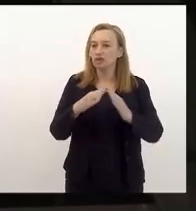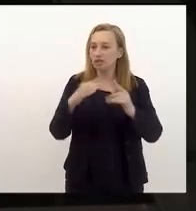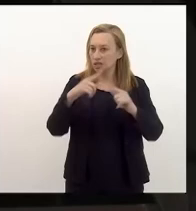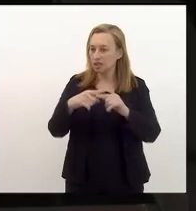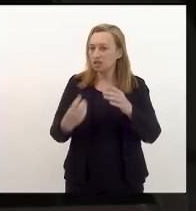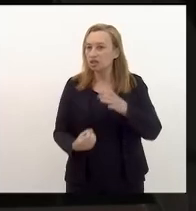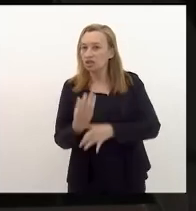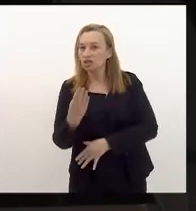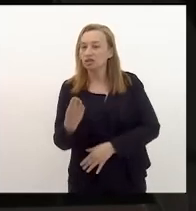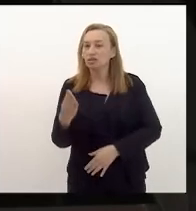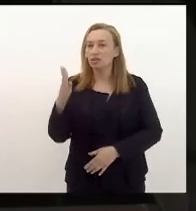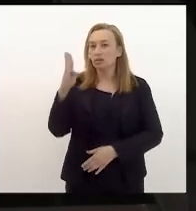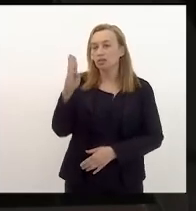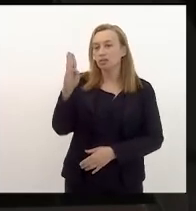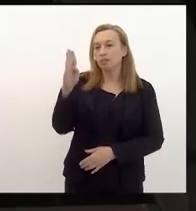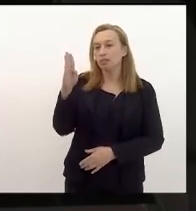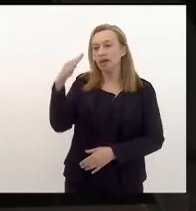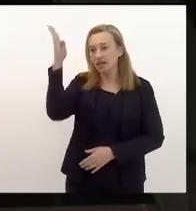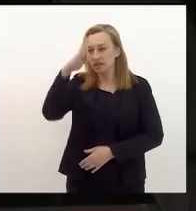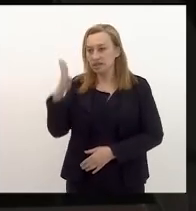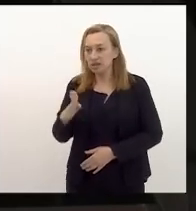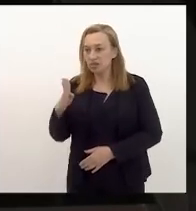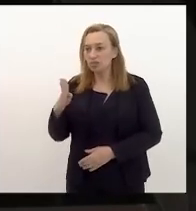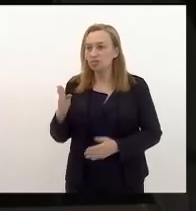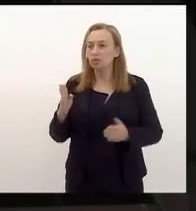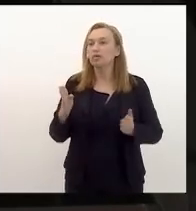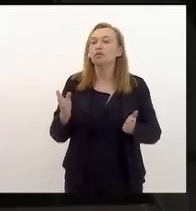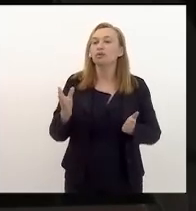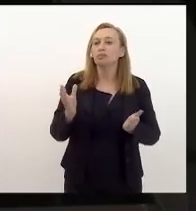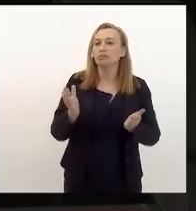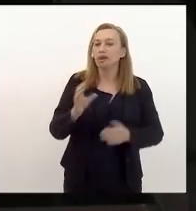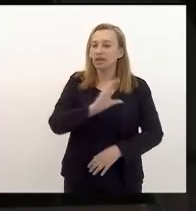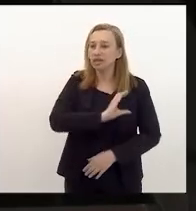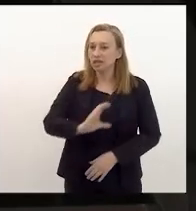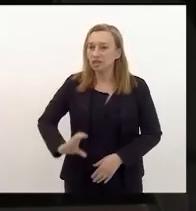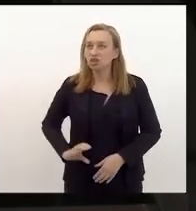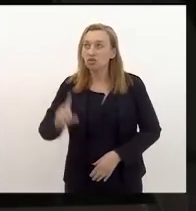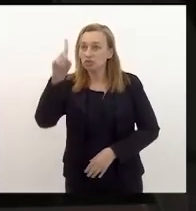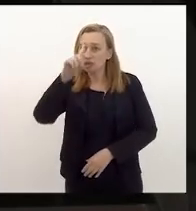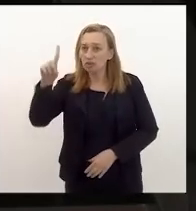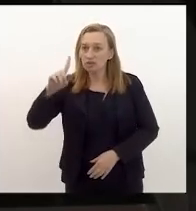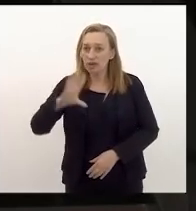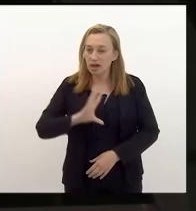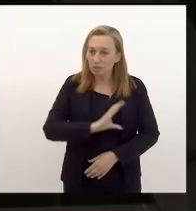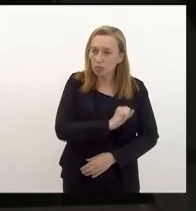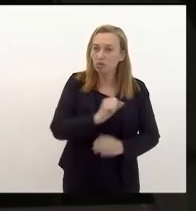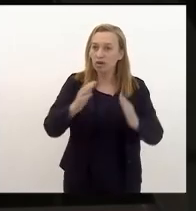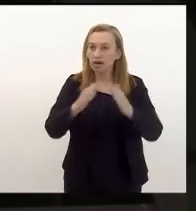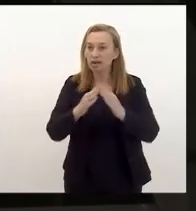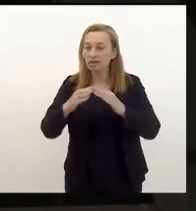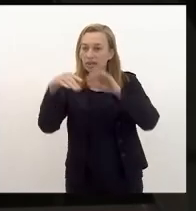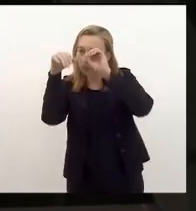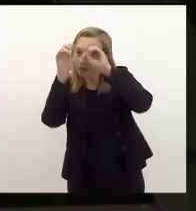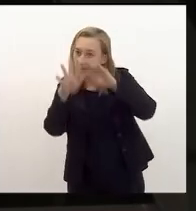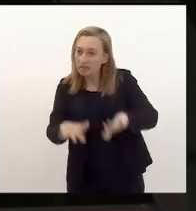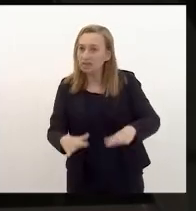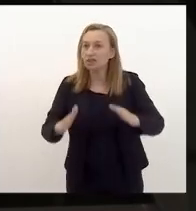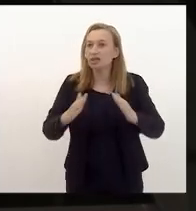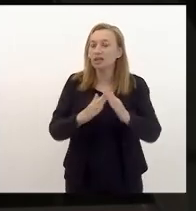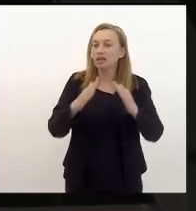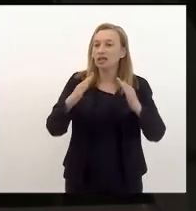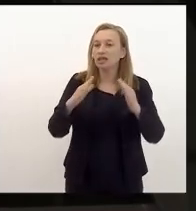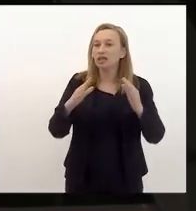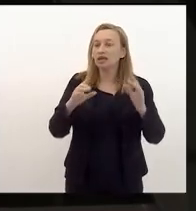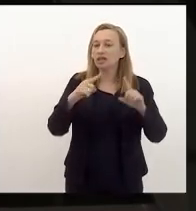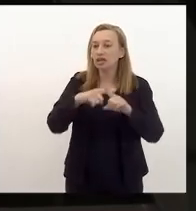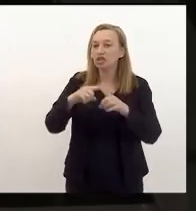como Brasil para Cristo, Igreja Pentecostal Deus é Amor, Casa da Bênção, Igreja Unida